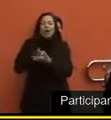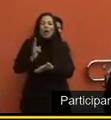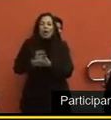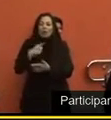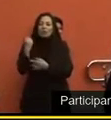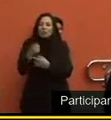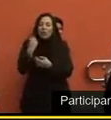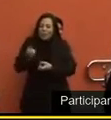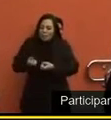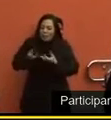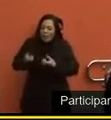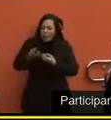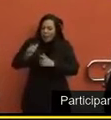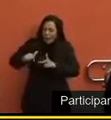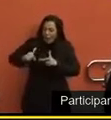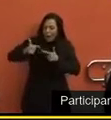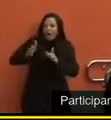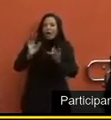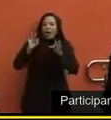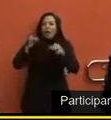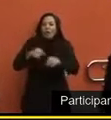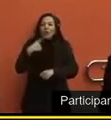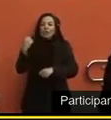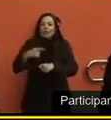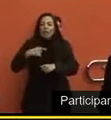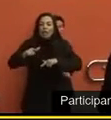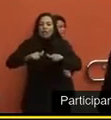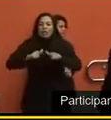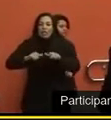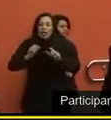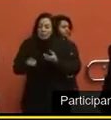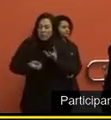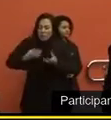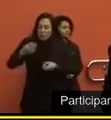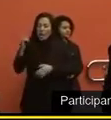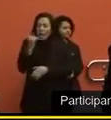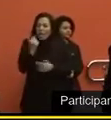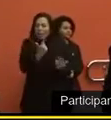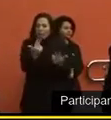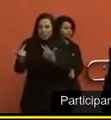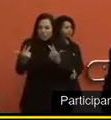nos movendo até o fim da carreira com a mesma energia e disposição.